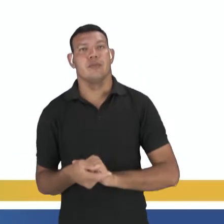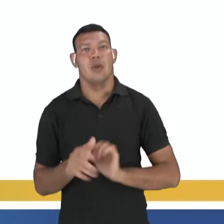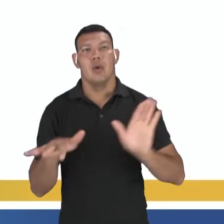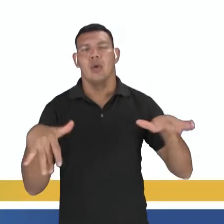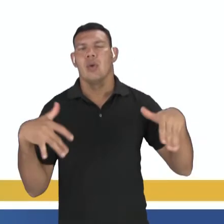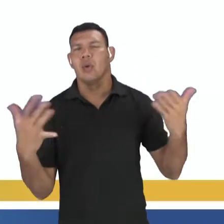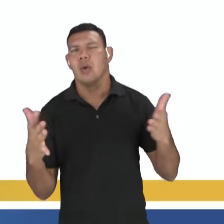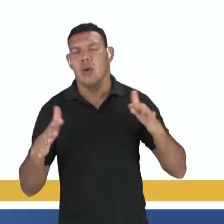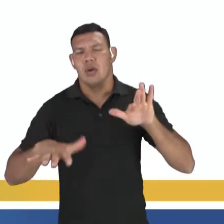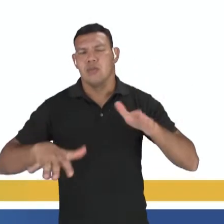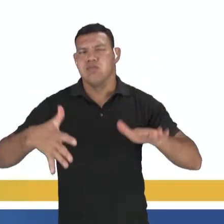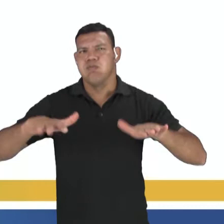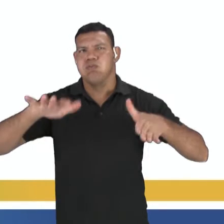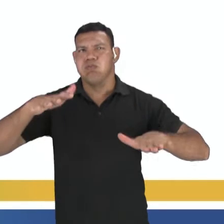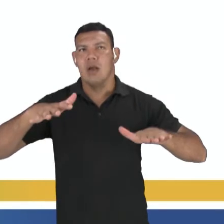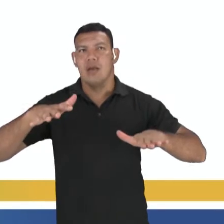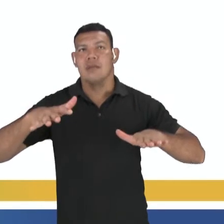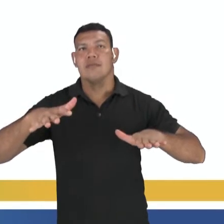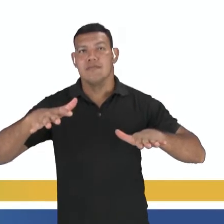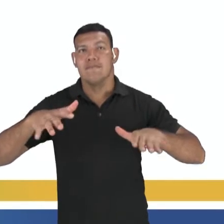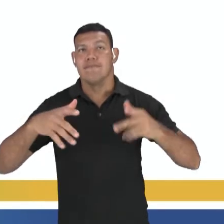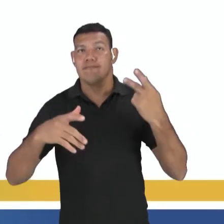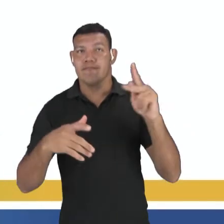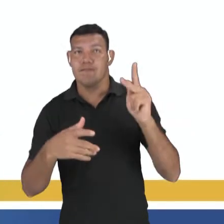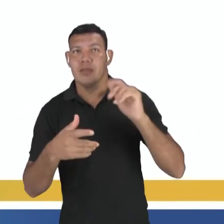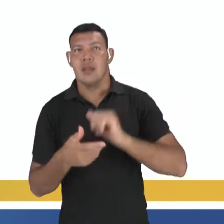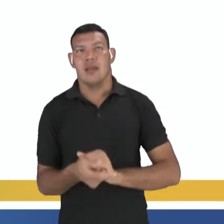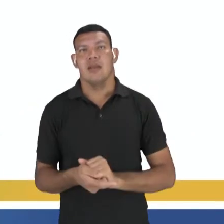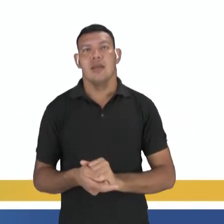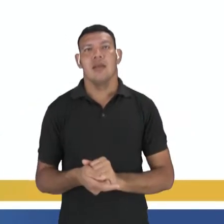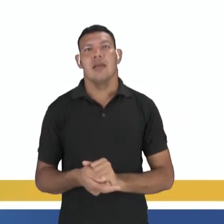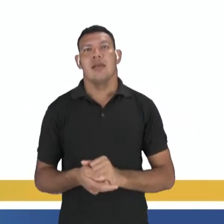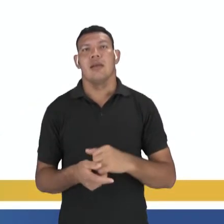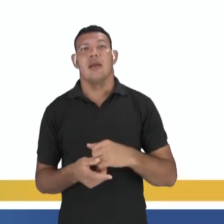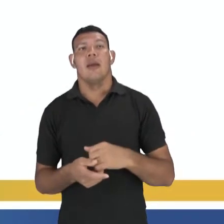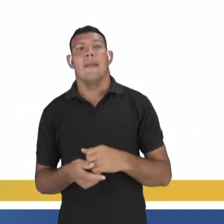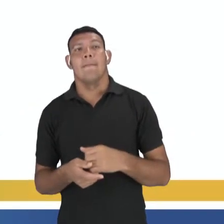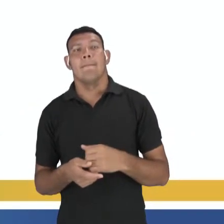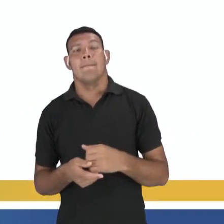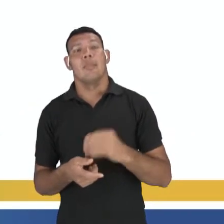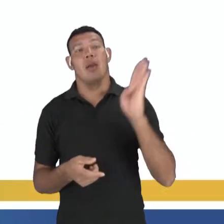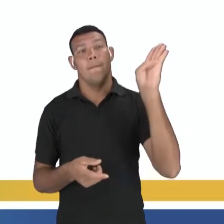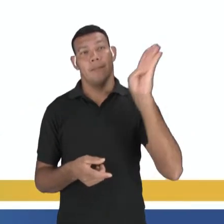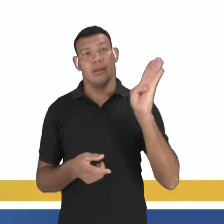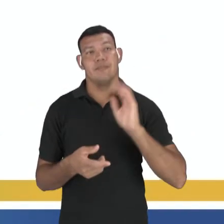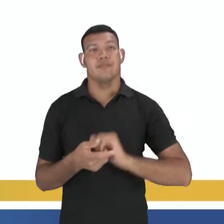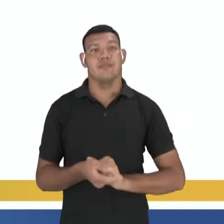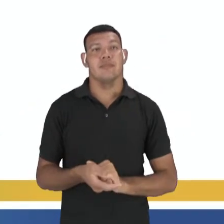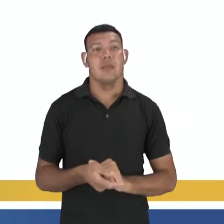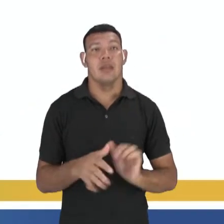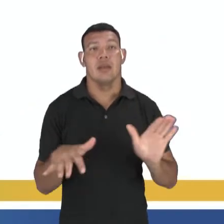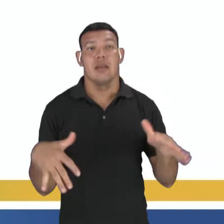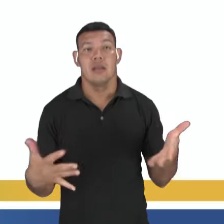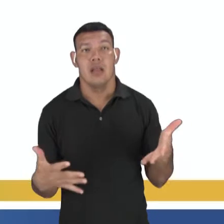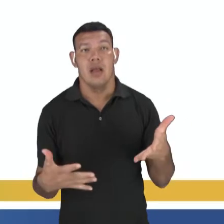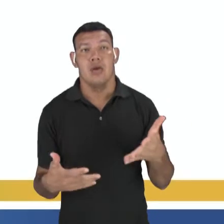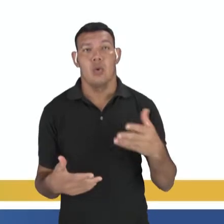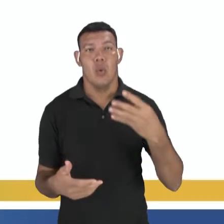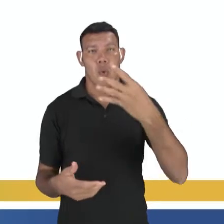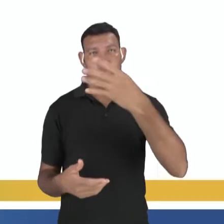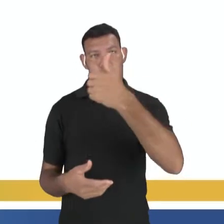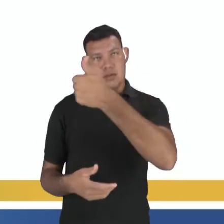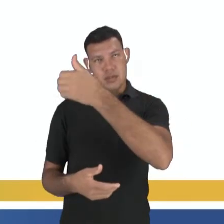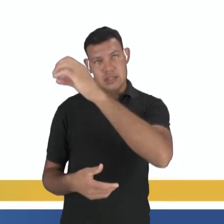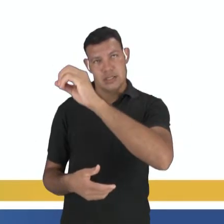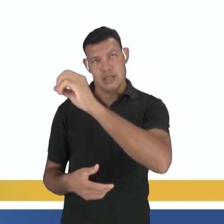Qual foi a menor nota que ele tirou? 4. Qual foi a maior nota? 10. 10 menos 4 dá 6. Então